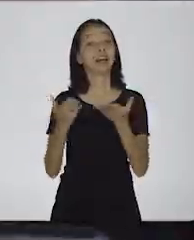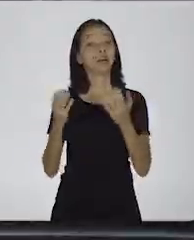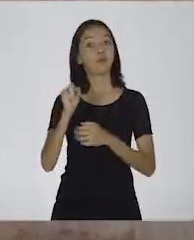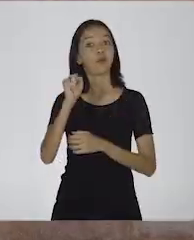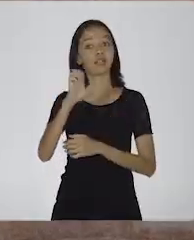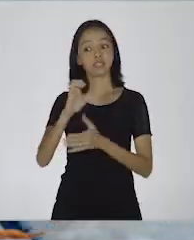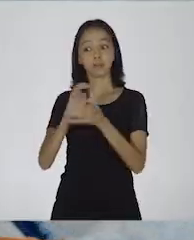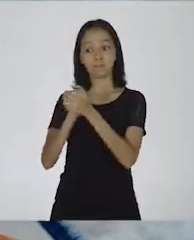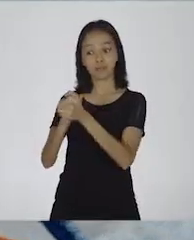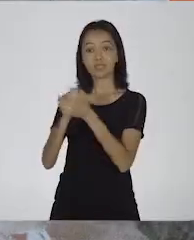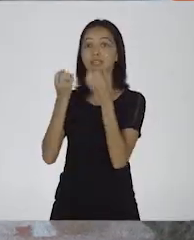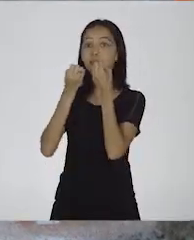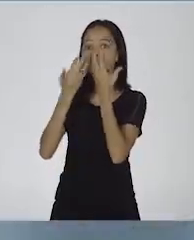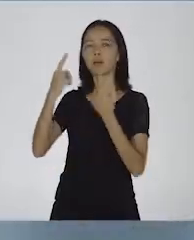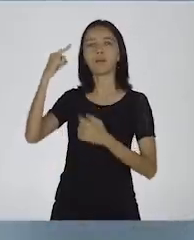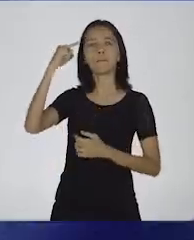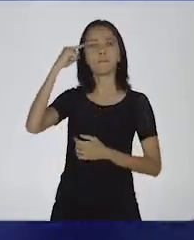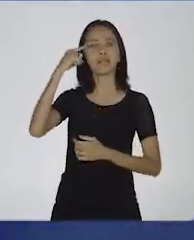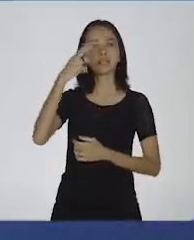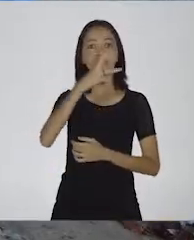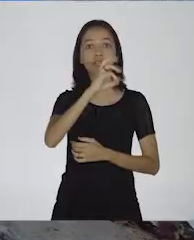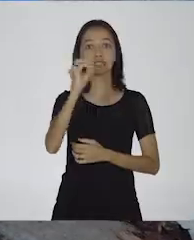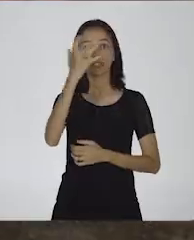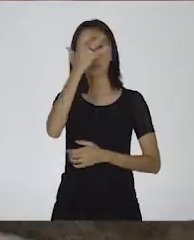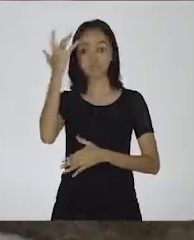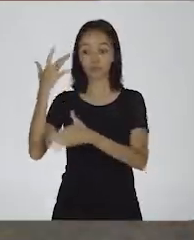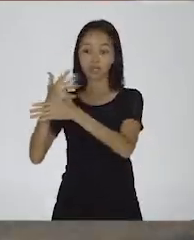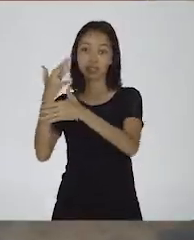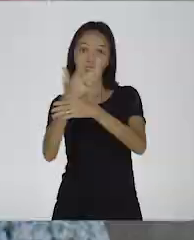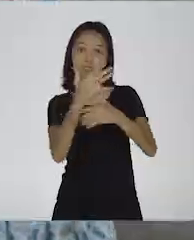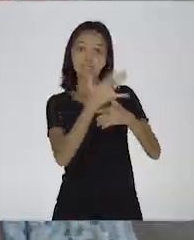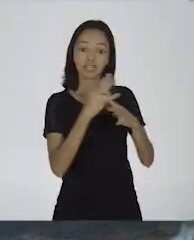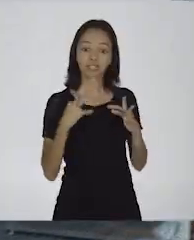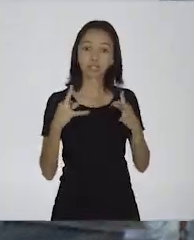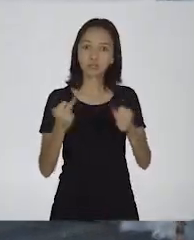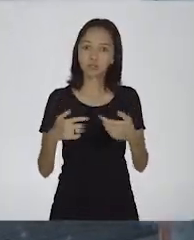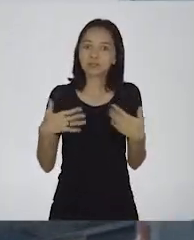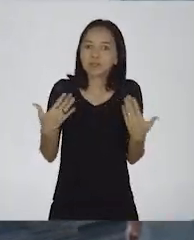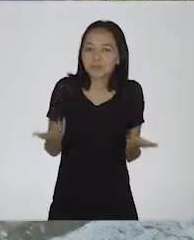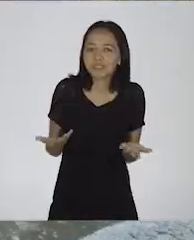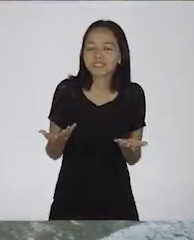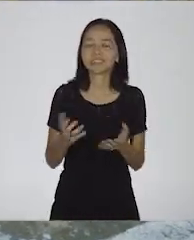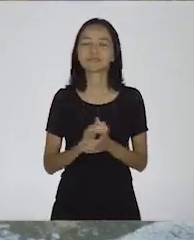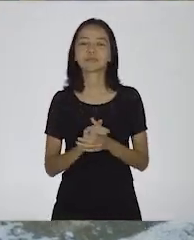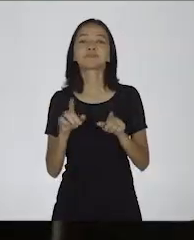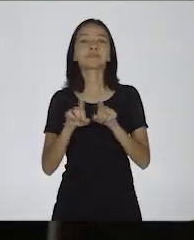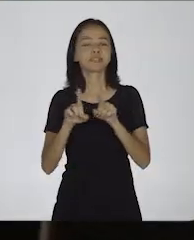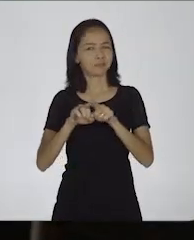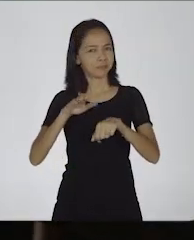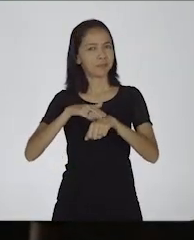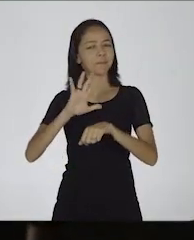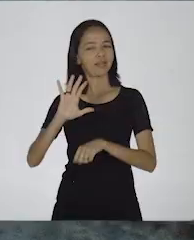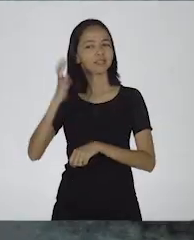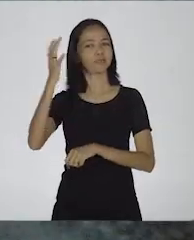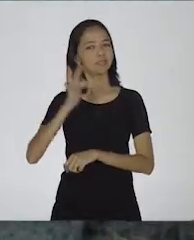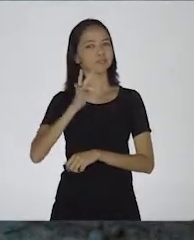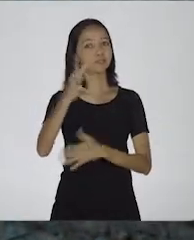Agora, se uma parceria dessa é boa, imagine mais de 300 na cidade toda. Danou-se. E ainda